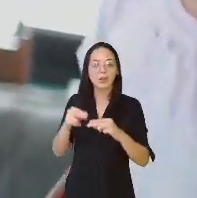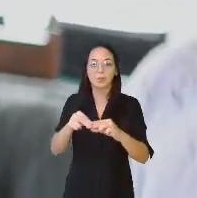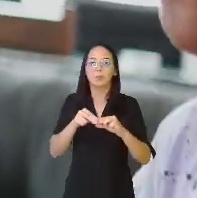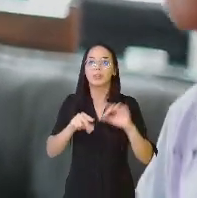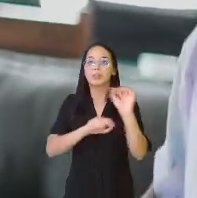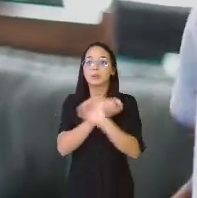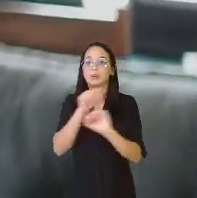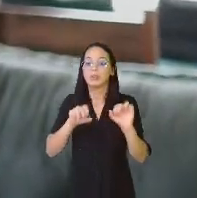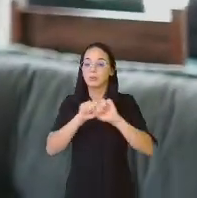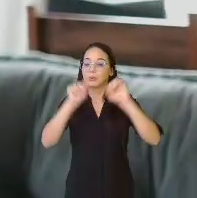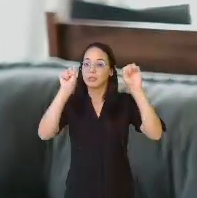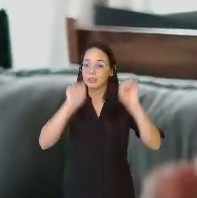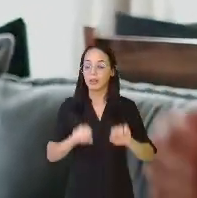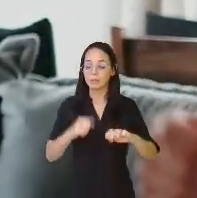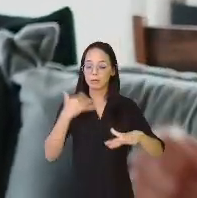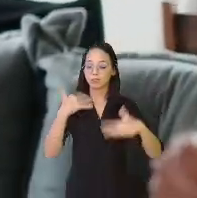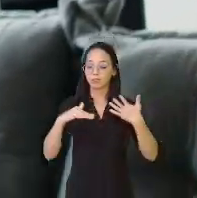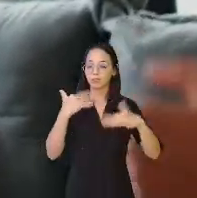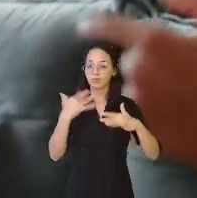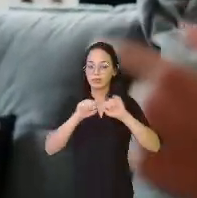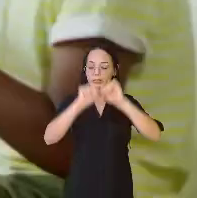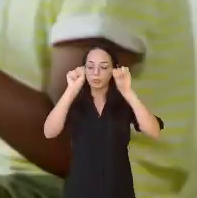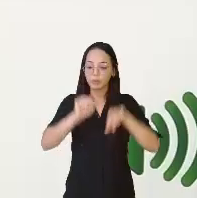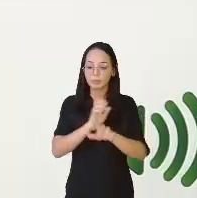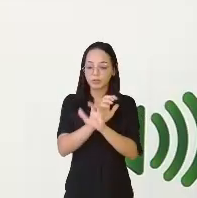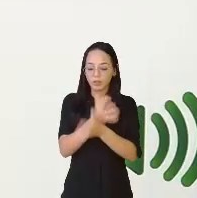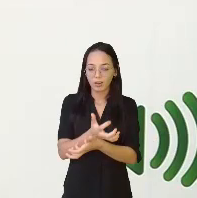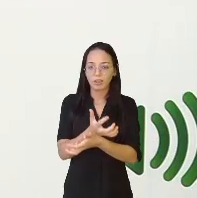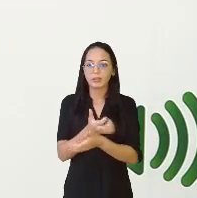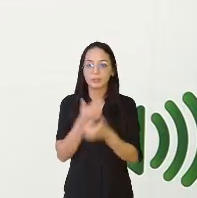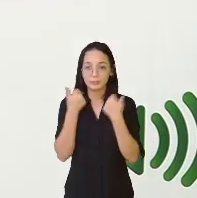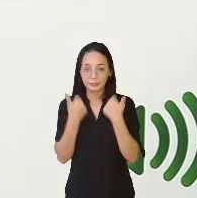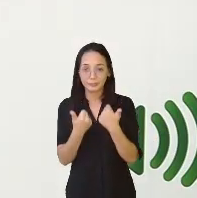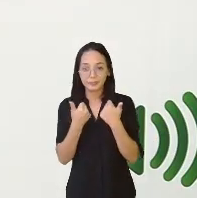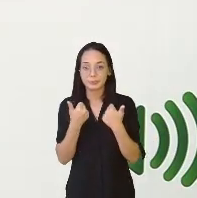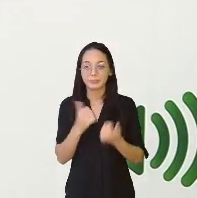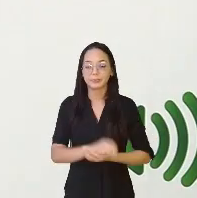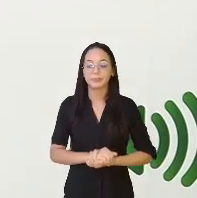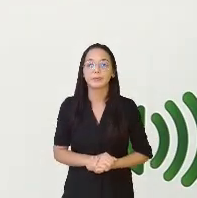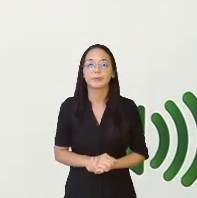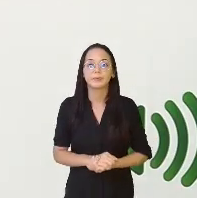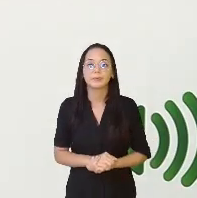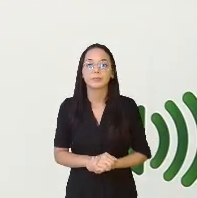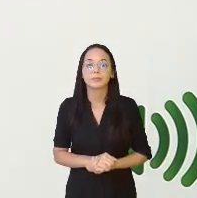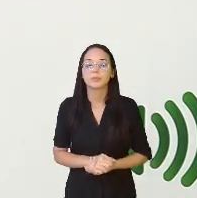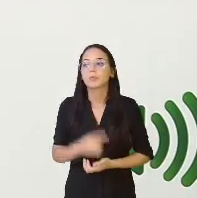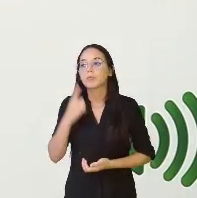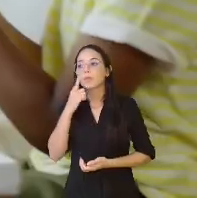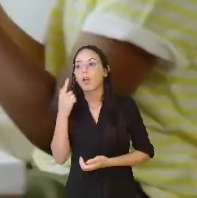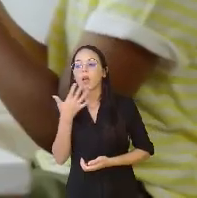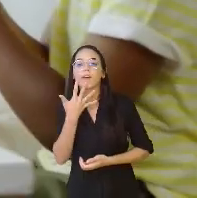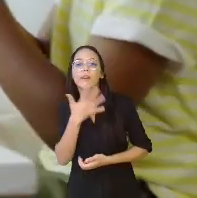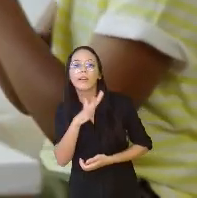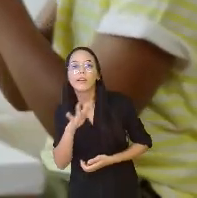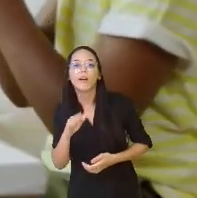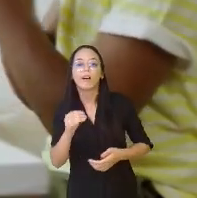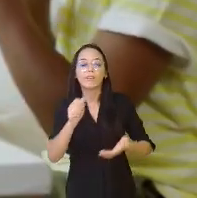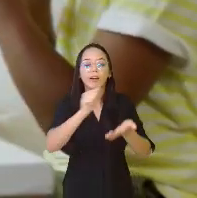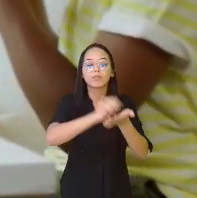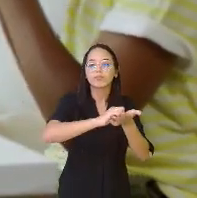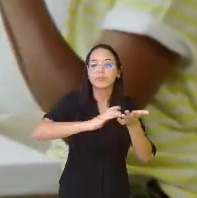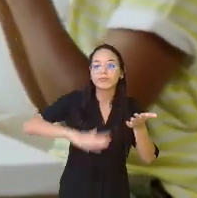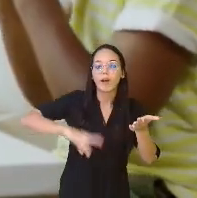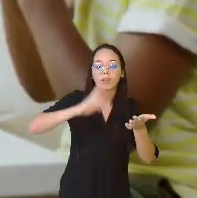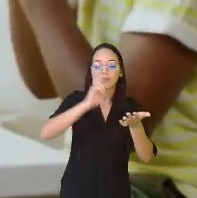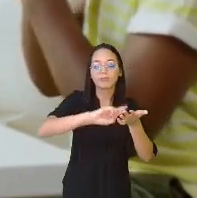sistema esquelético que está em funcionamento. Beleza? Vamos lá. Aqui a gente tem crianças fazendo outras